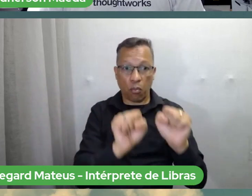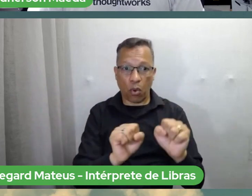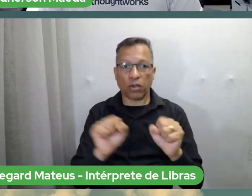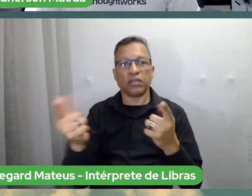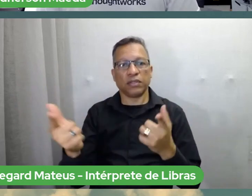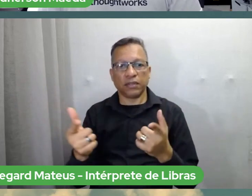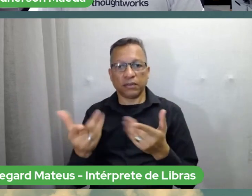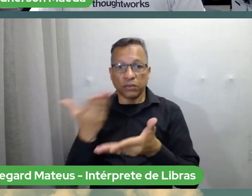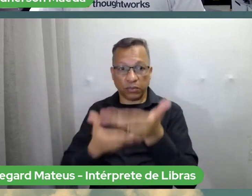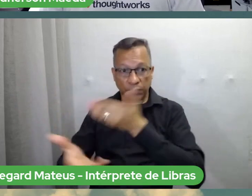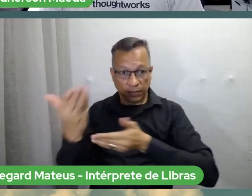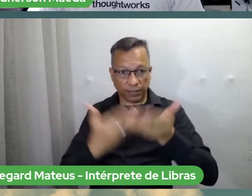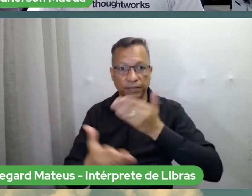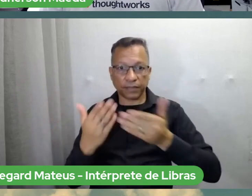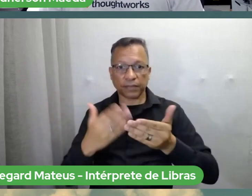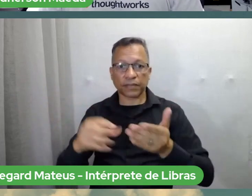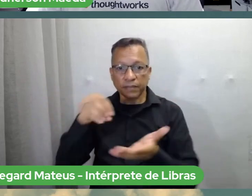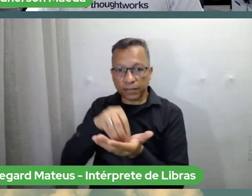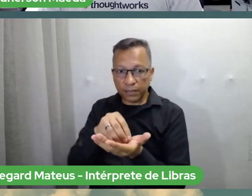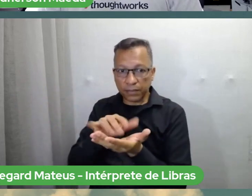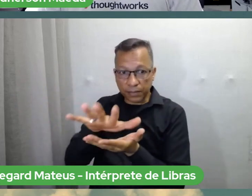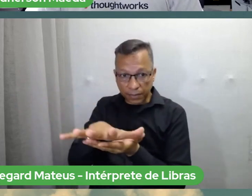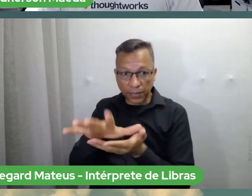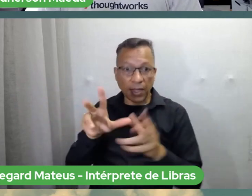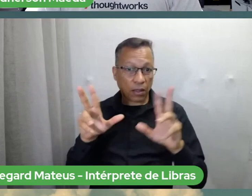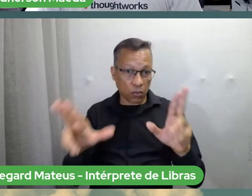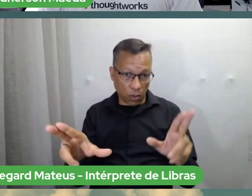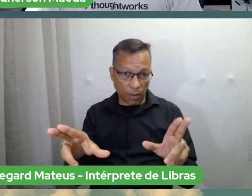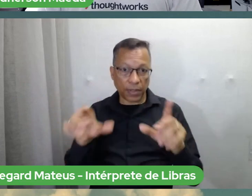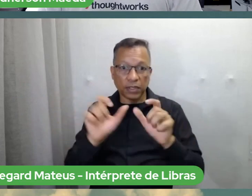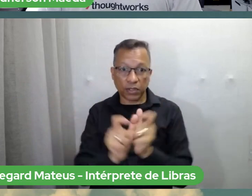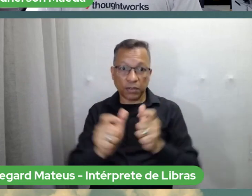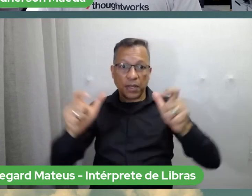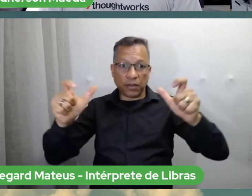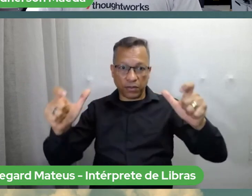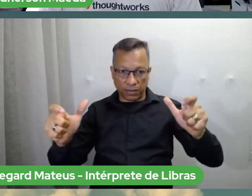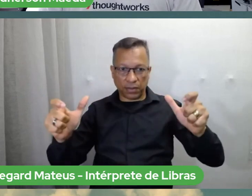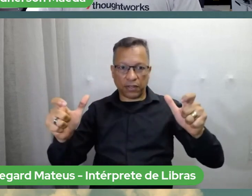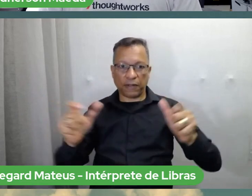o padrão de descentralização continua o mesmo, só que numa escala maior agora.